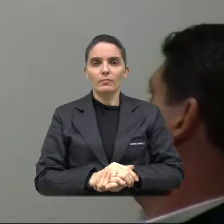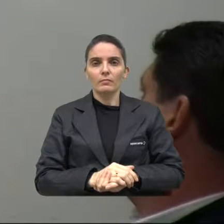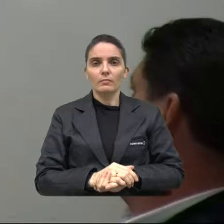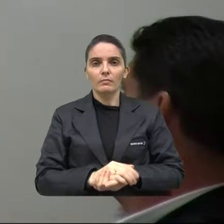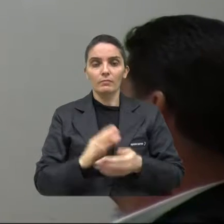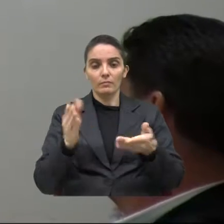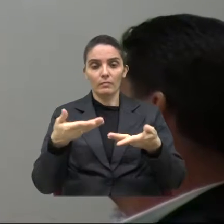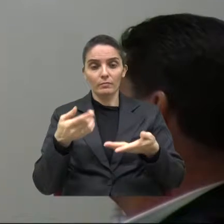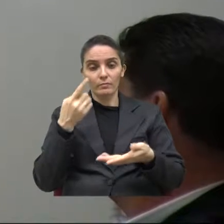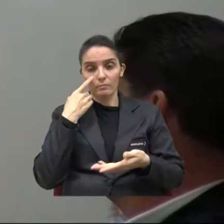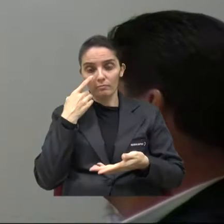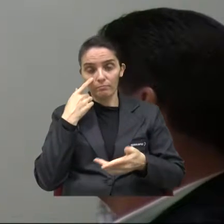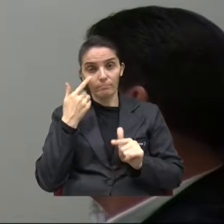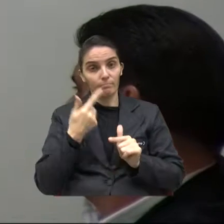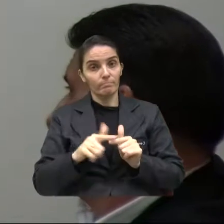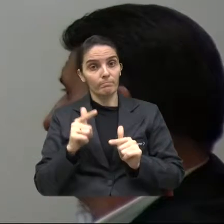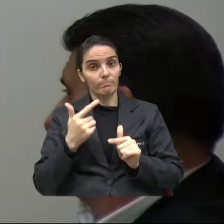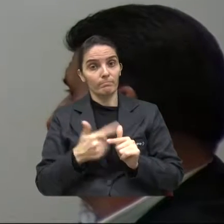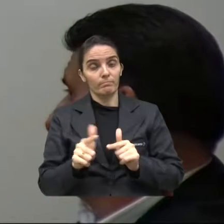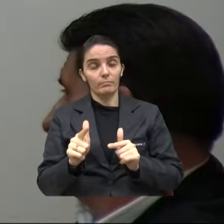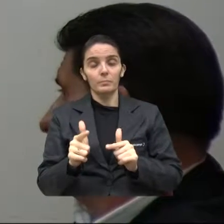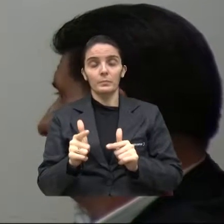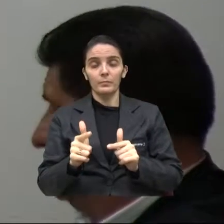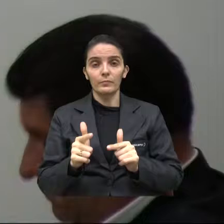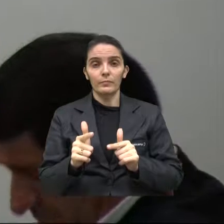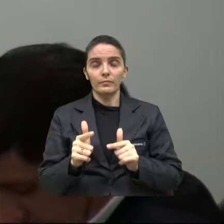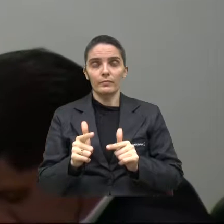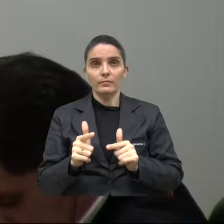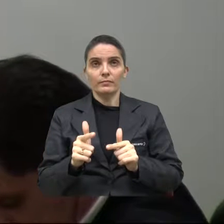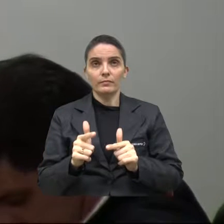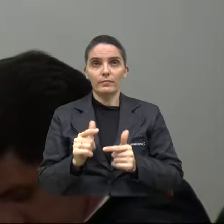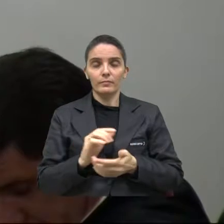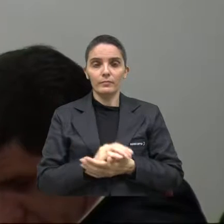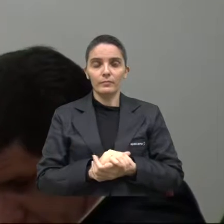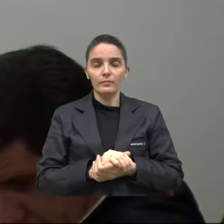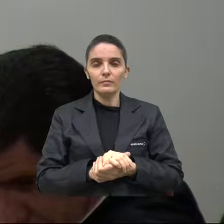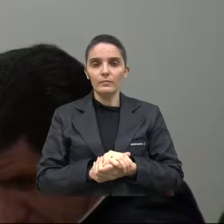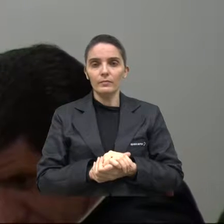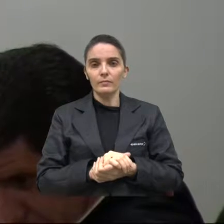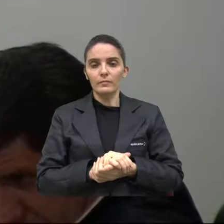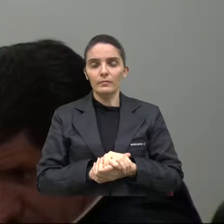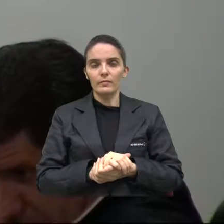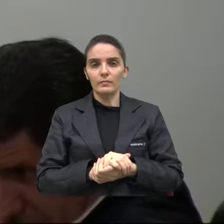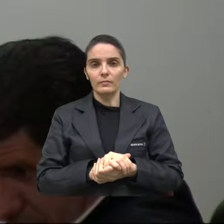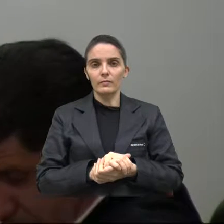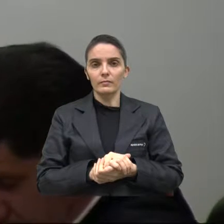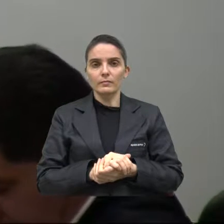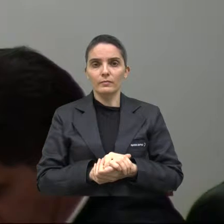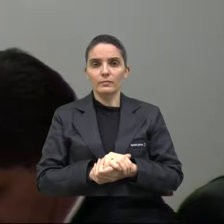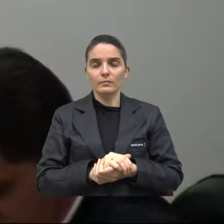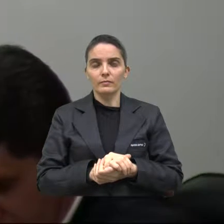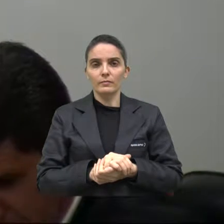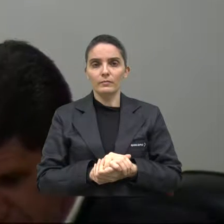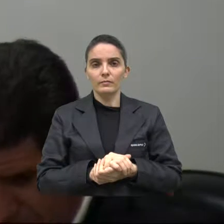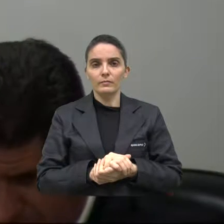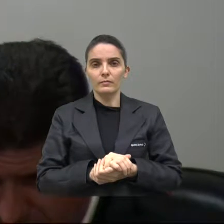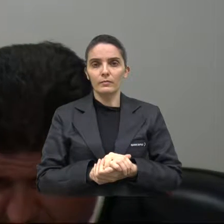elefante branco e que deixa até a população